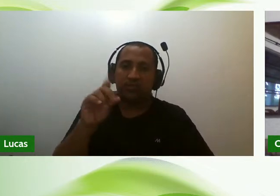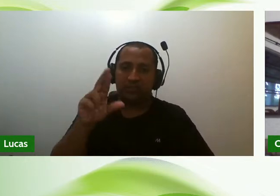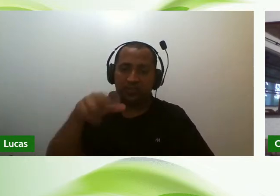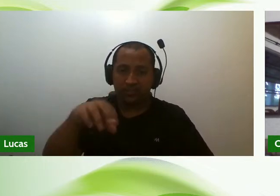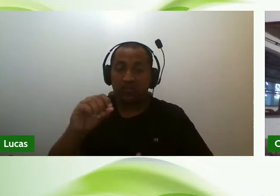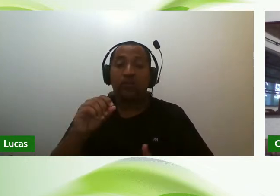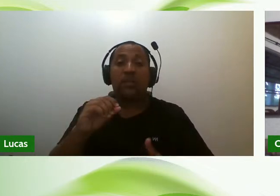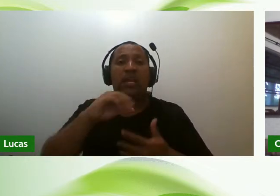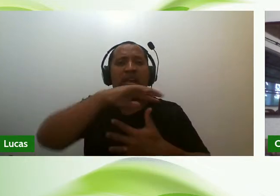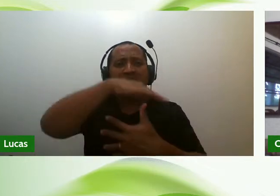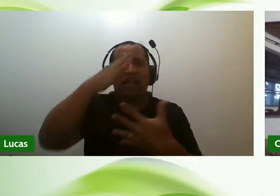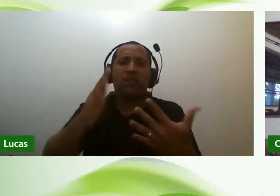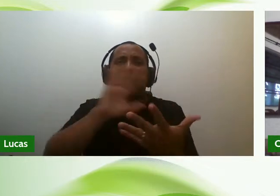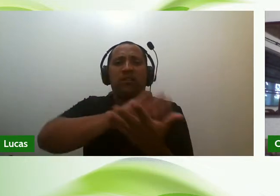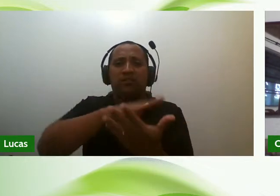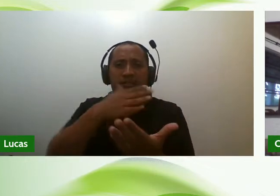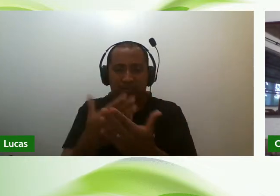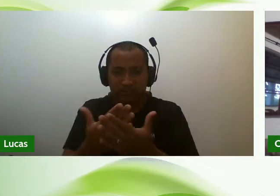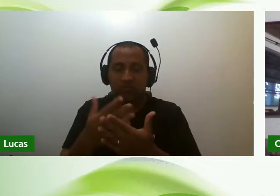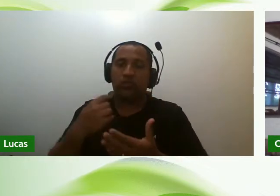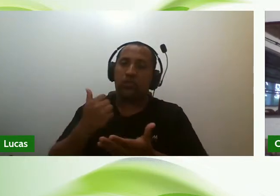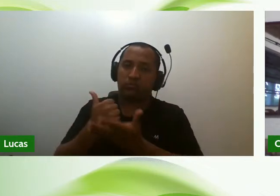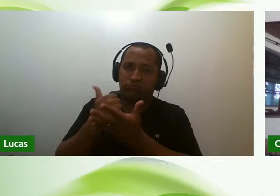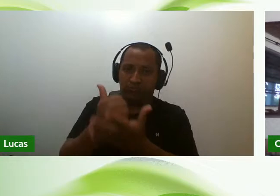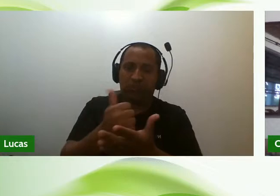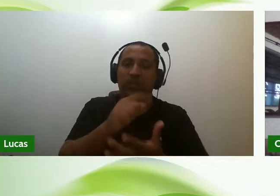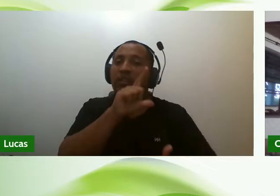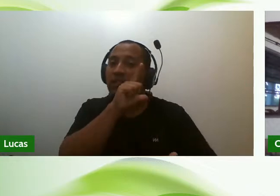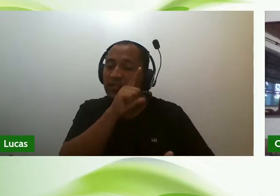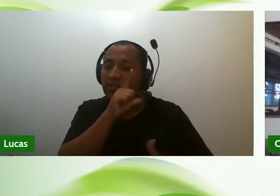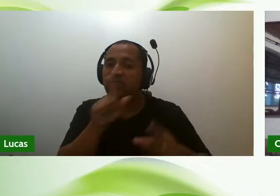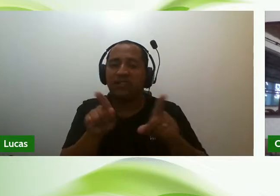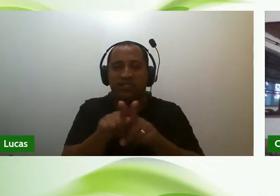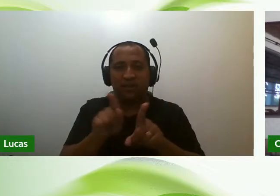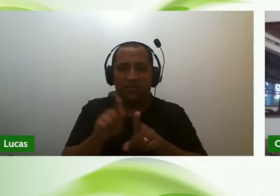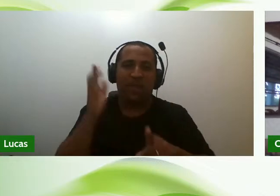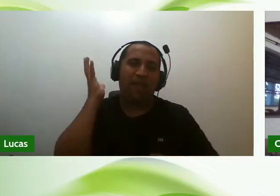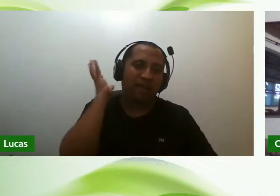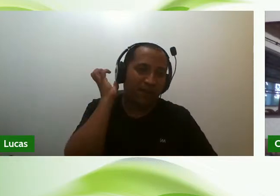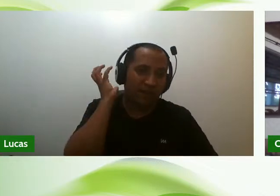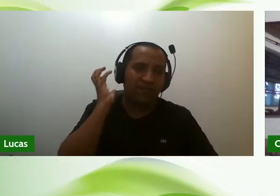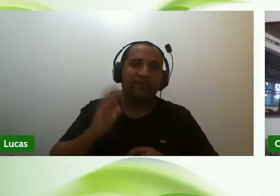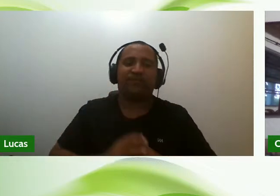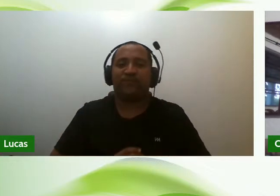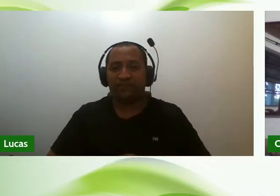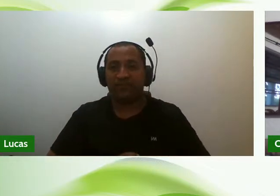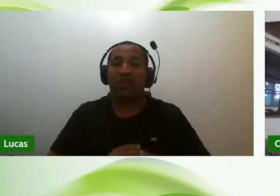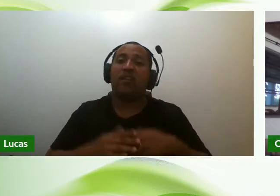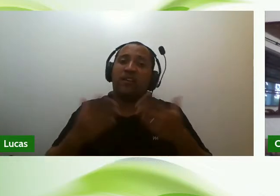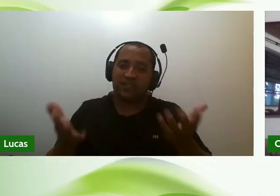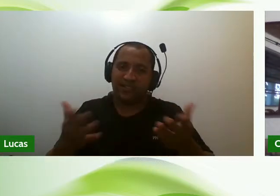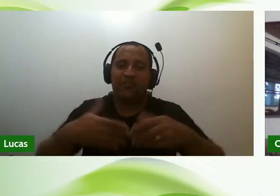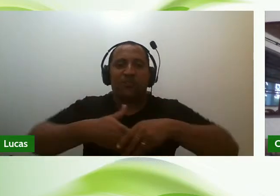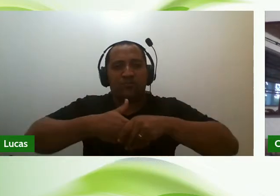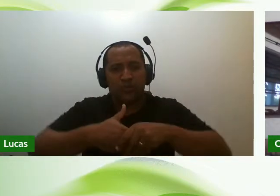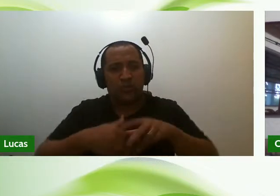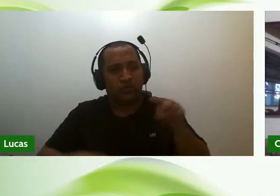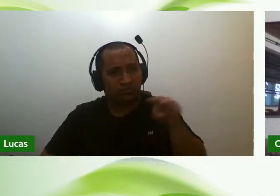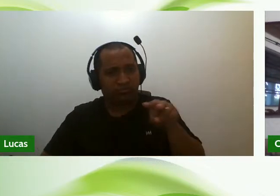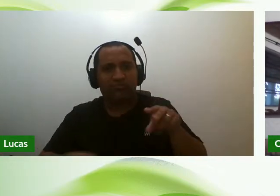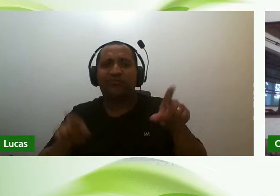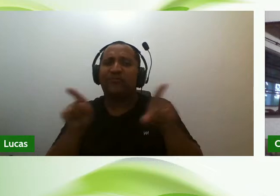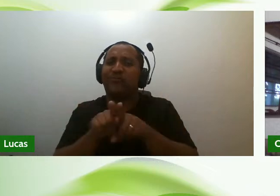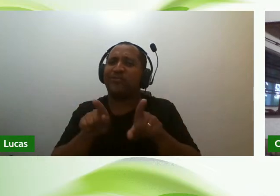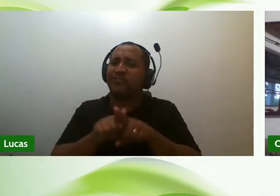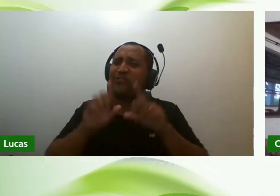língua brasileira de sinais, nos dão suporte os colegas Lucas Ávila e Gabriele Lima Carrion. E ao cumprimentá-los, cumprimentamos também